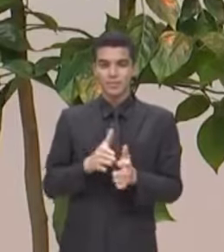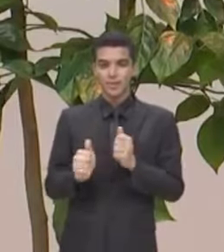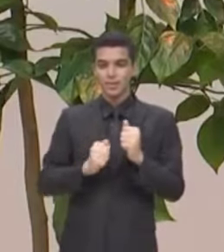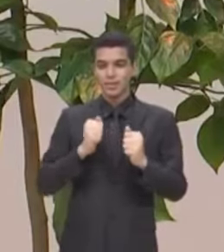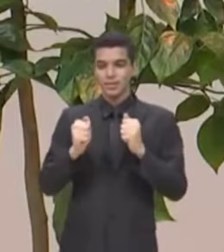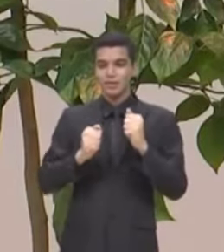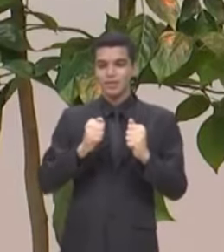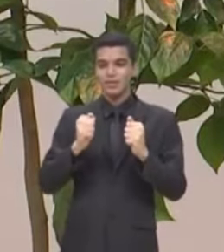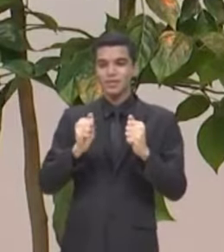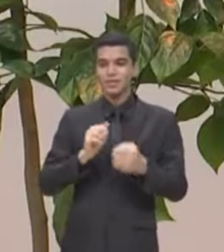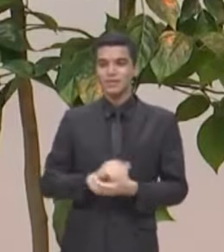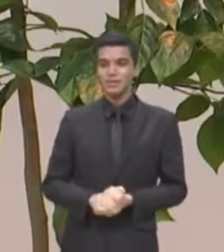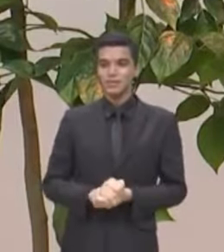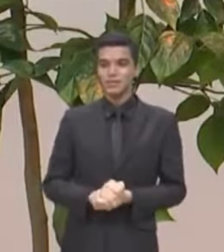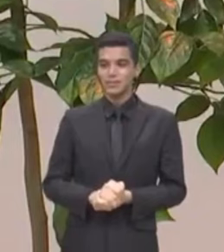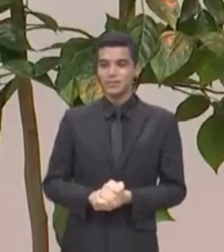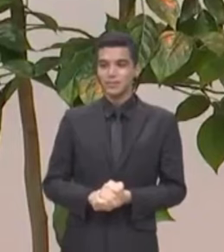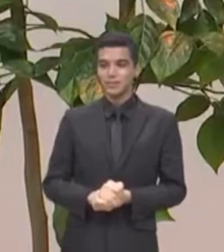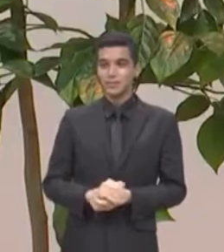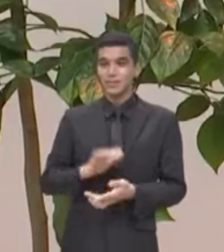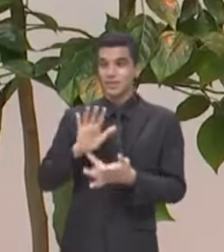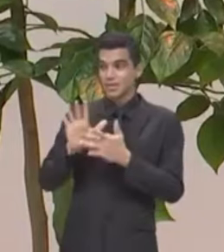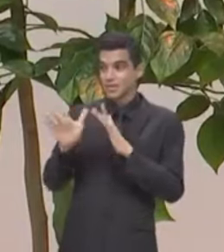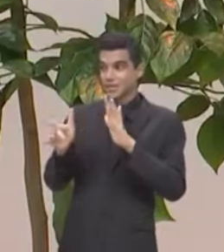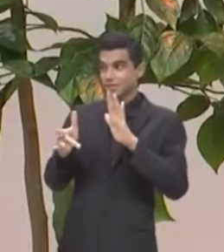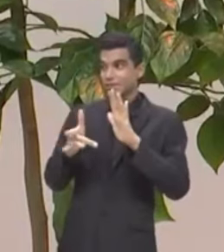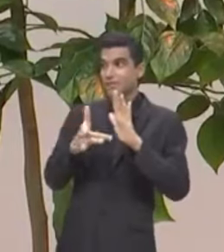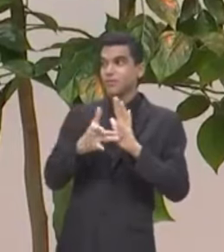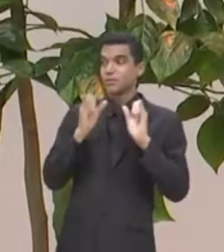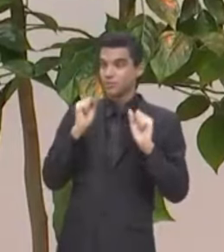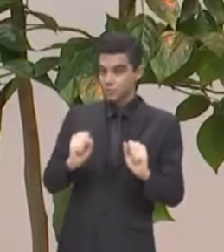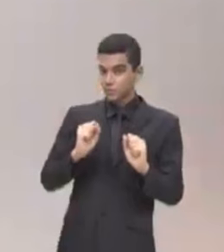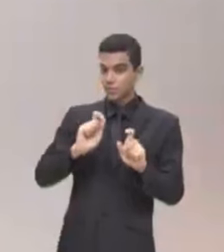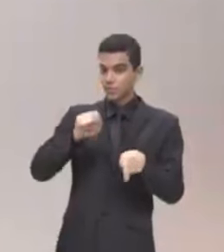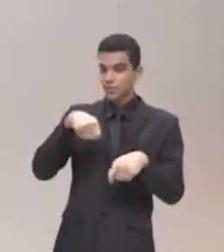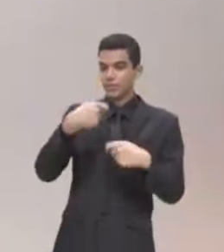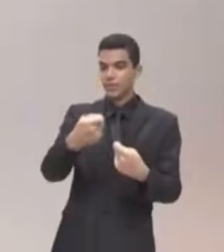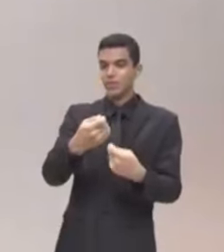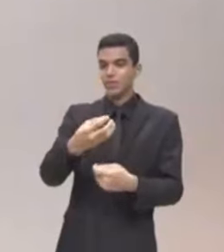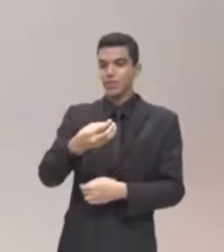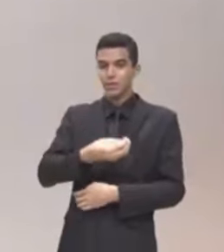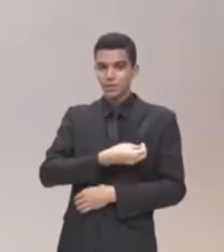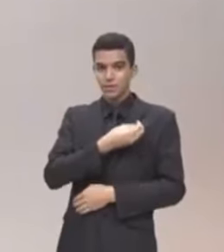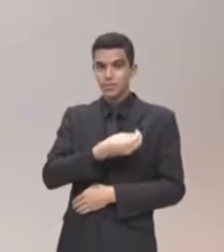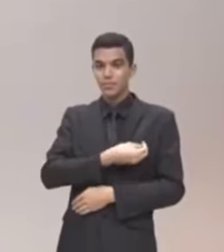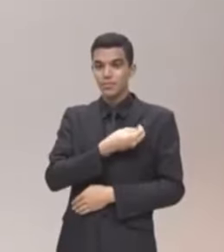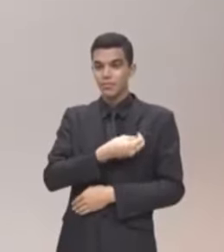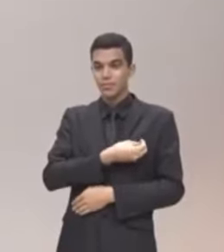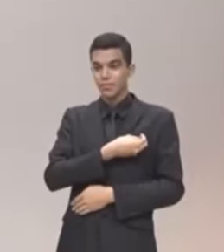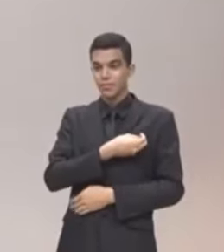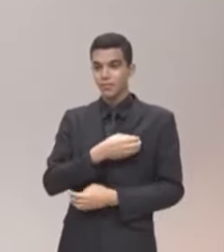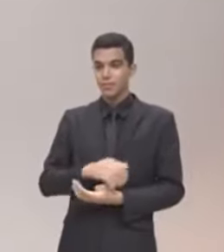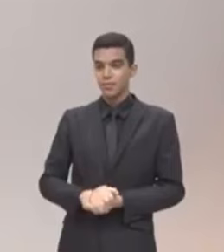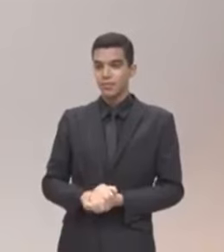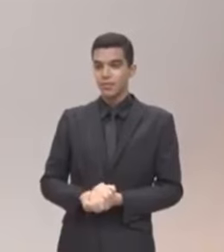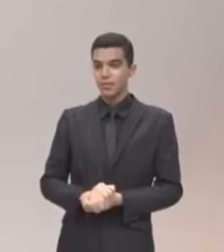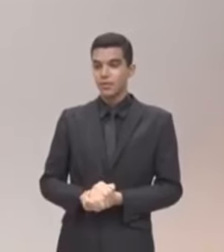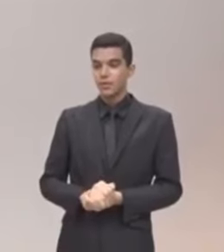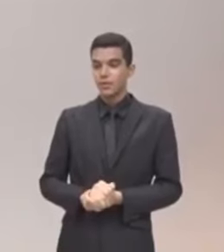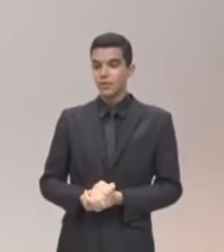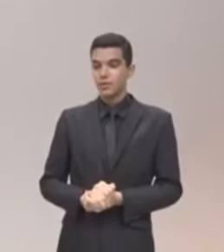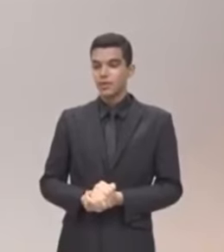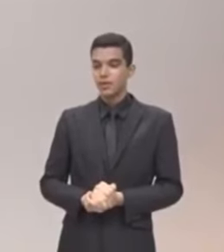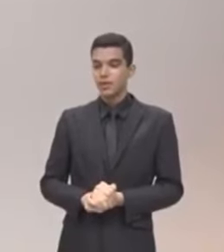Aleluia. Jesus chegou com vida nesta noite. Como as demais noites, hoje não vai